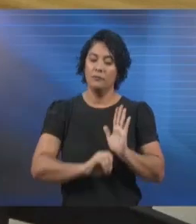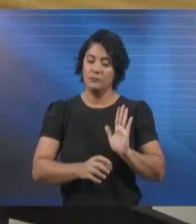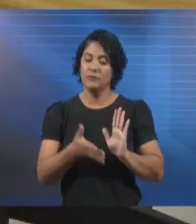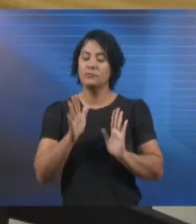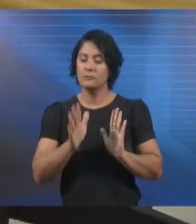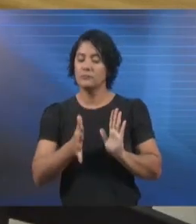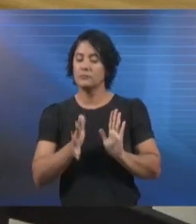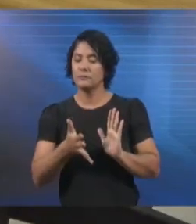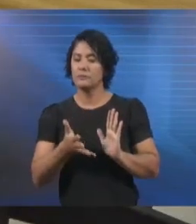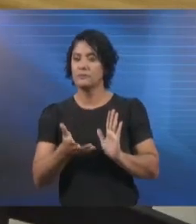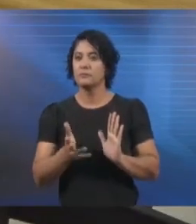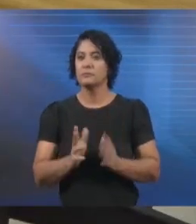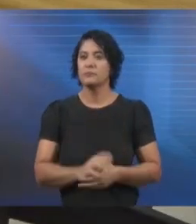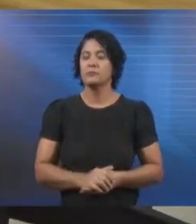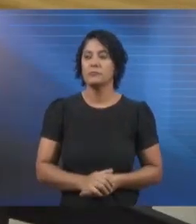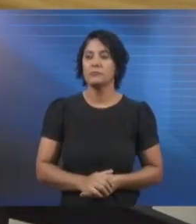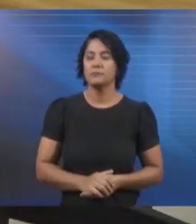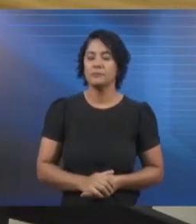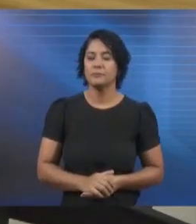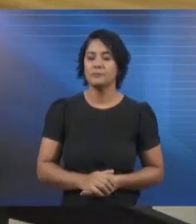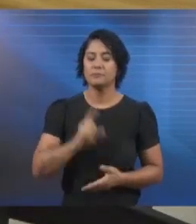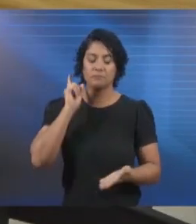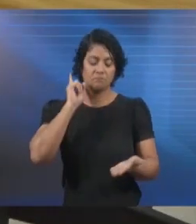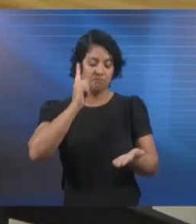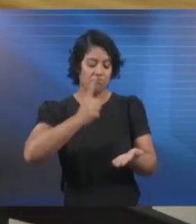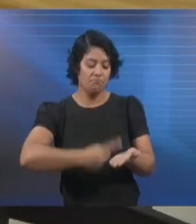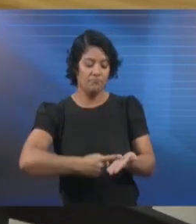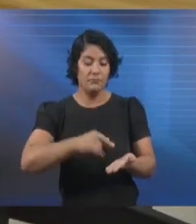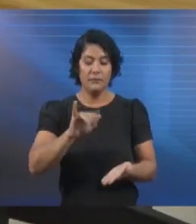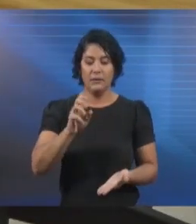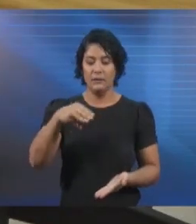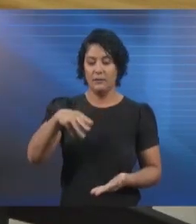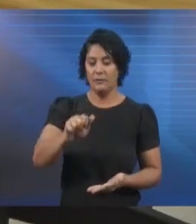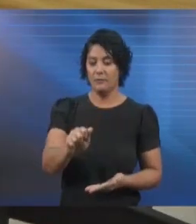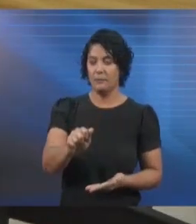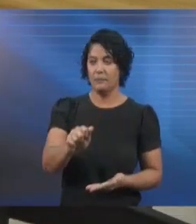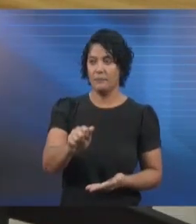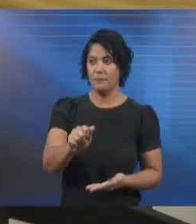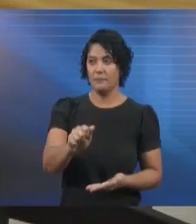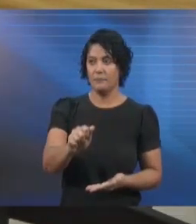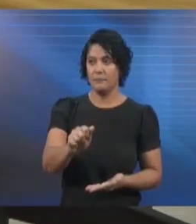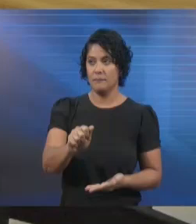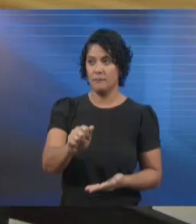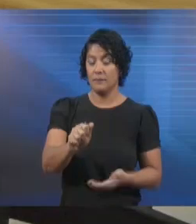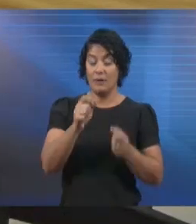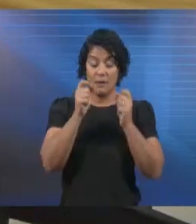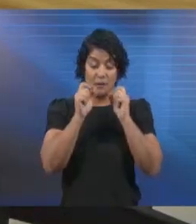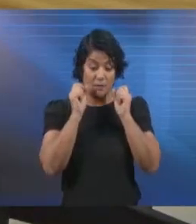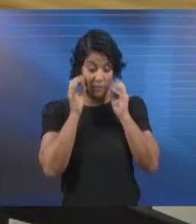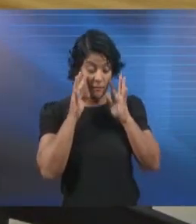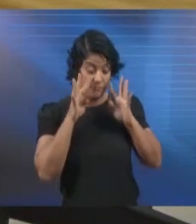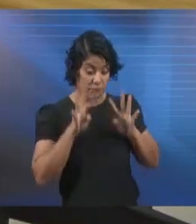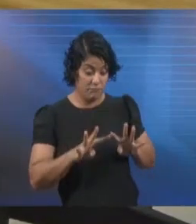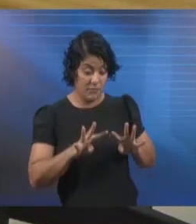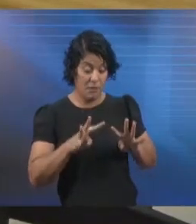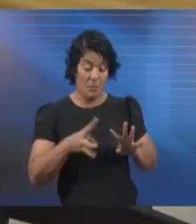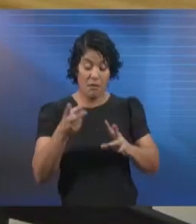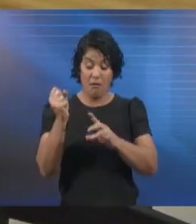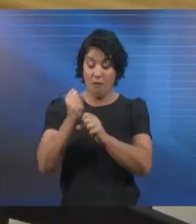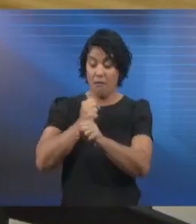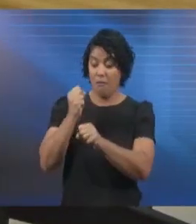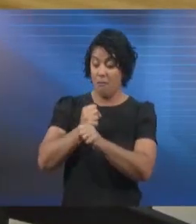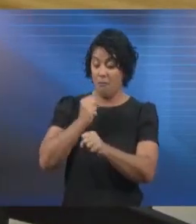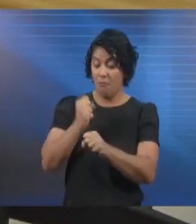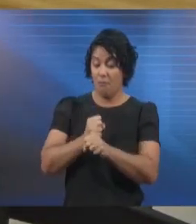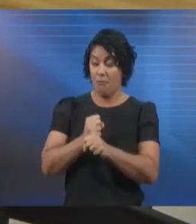breve espaço de tempo havendo o compromisso do idema de dar toda a atenção possível para que essa obra seja